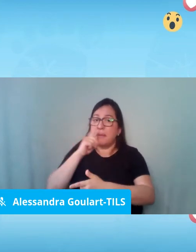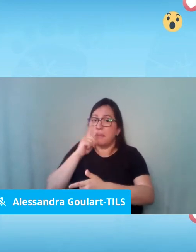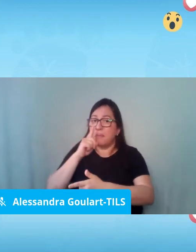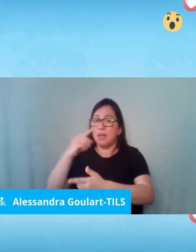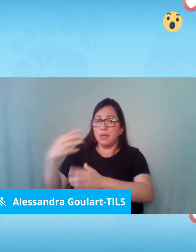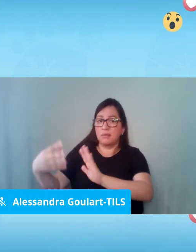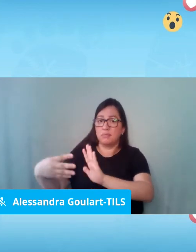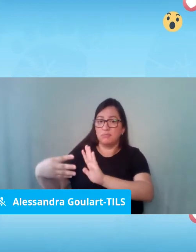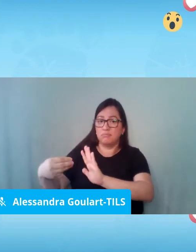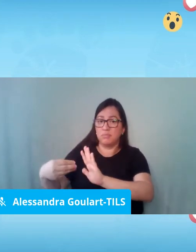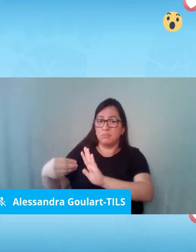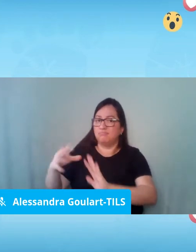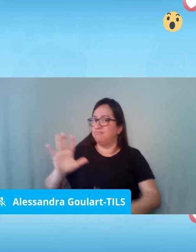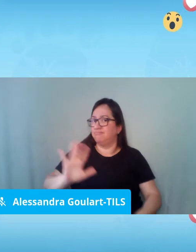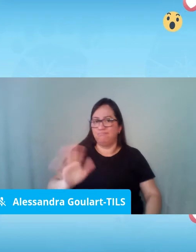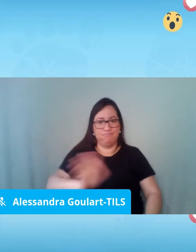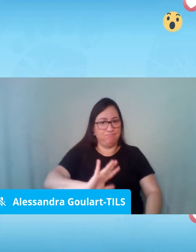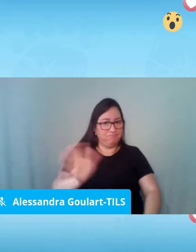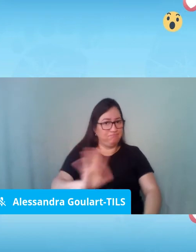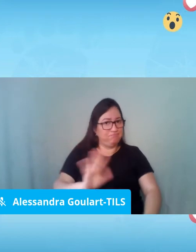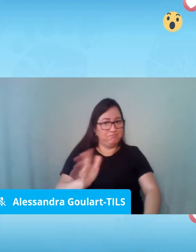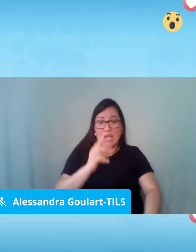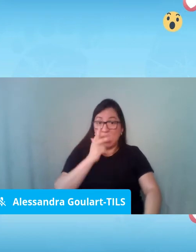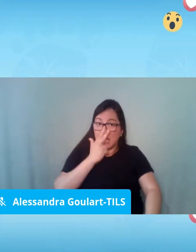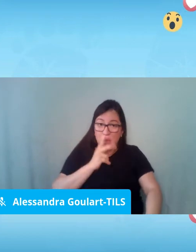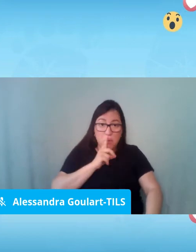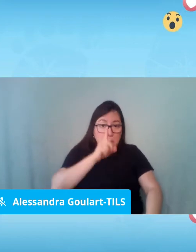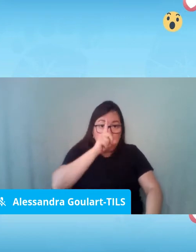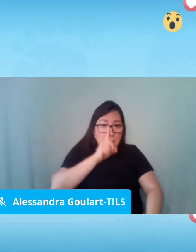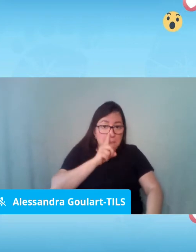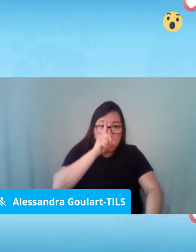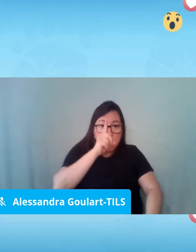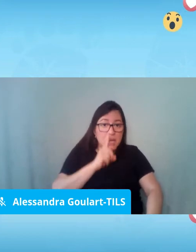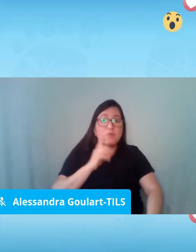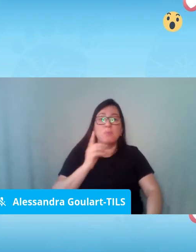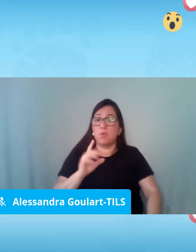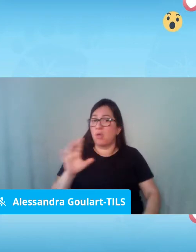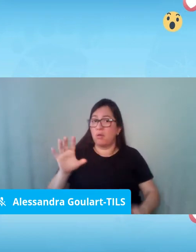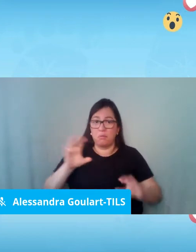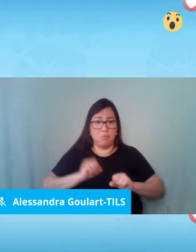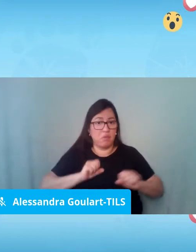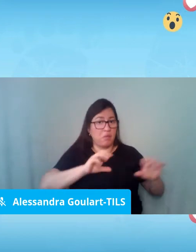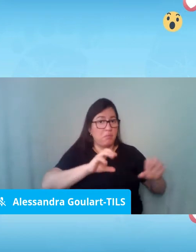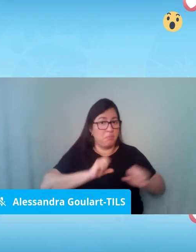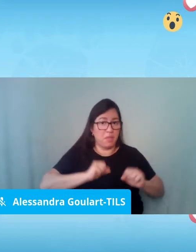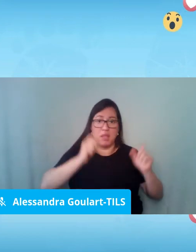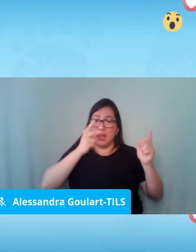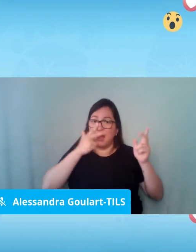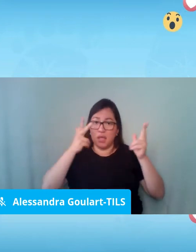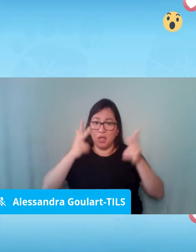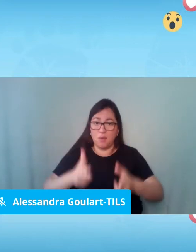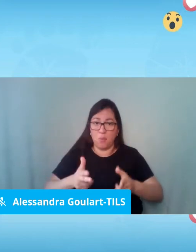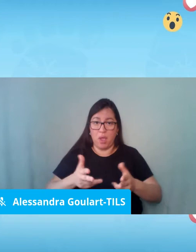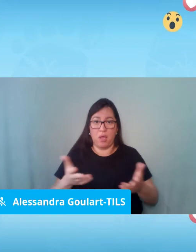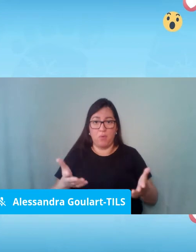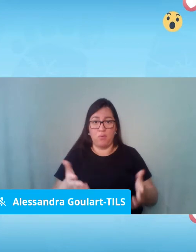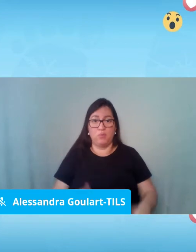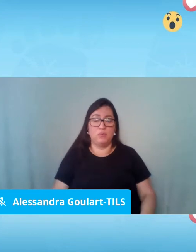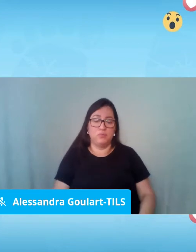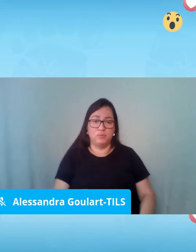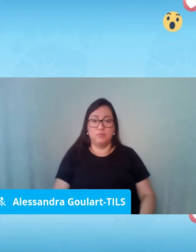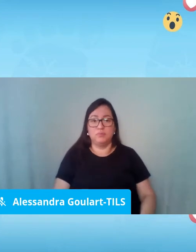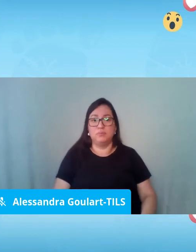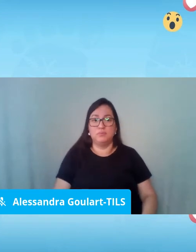também. O risco de transmitir doenças é muito grande quando isso acontece, tá? Eu acho que assim, o que